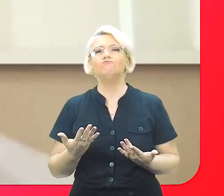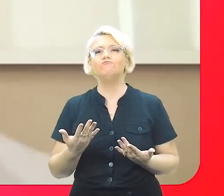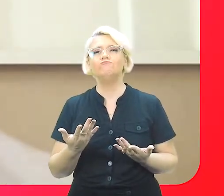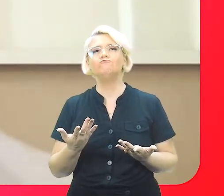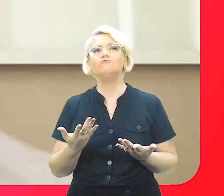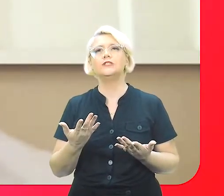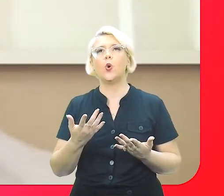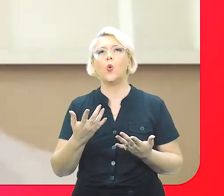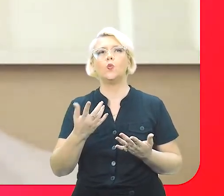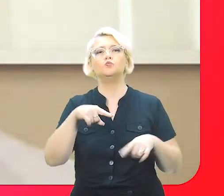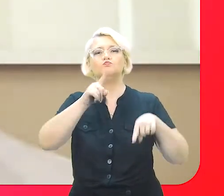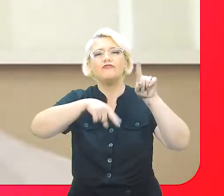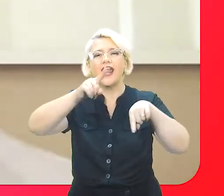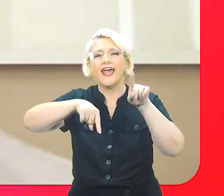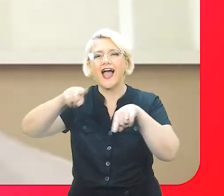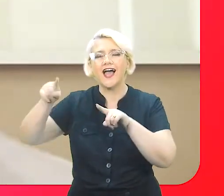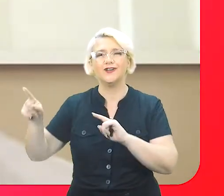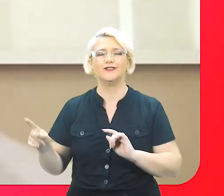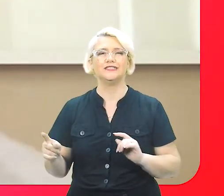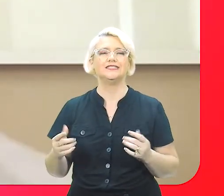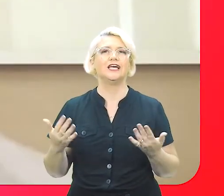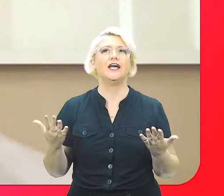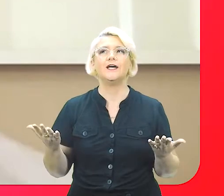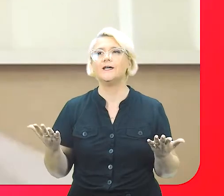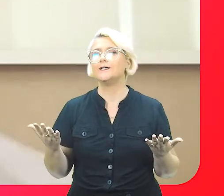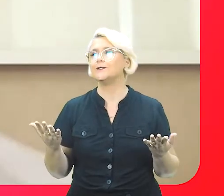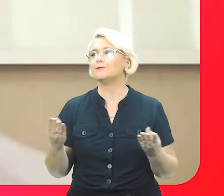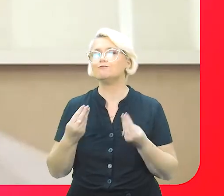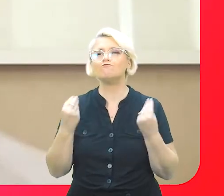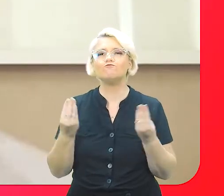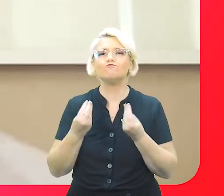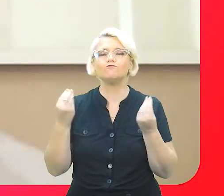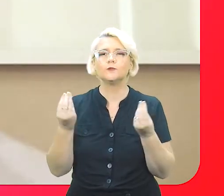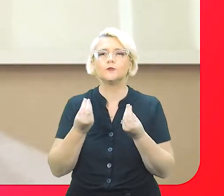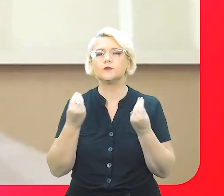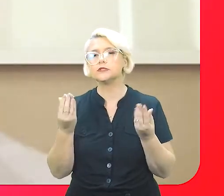moduladas, que são, como se diz,